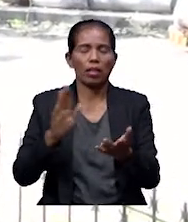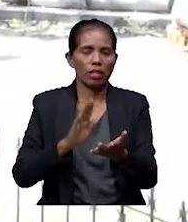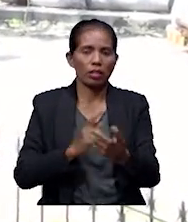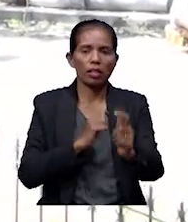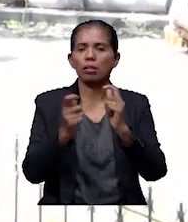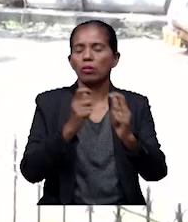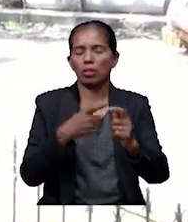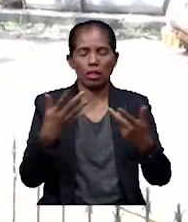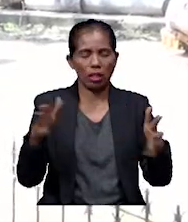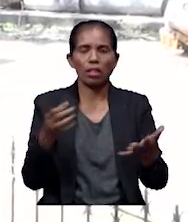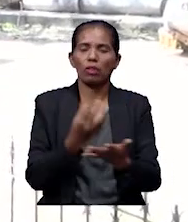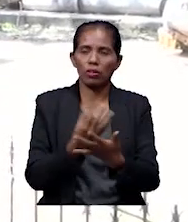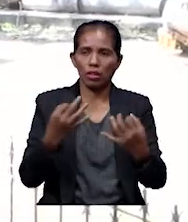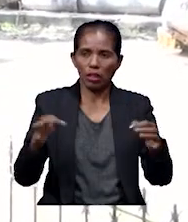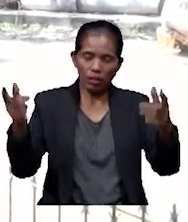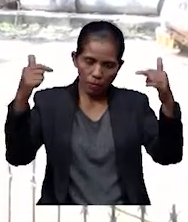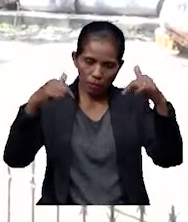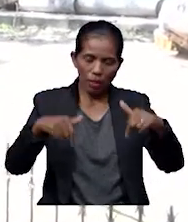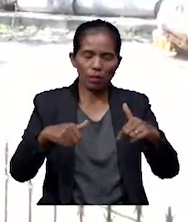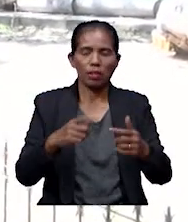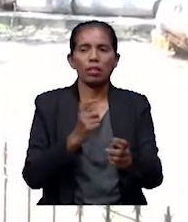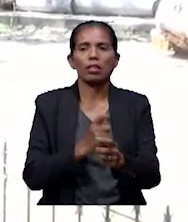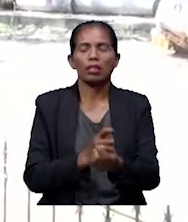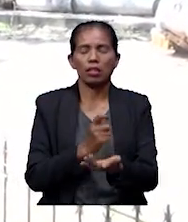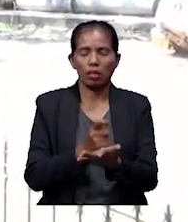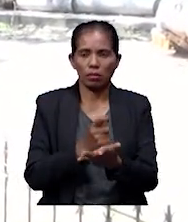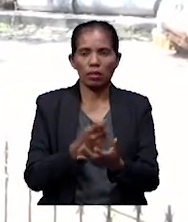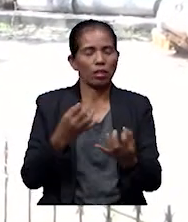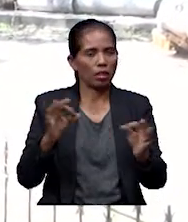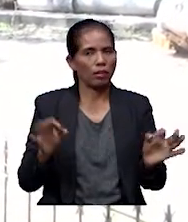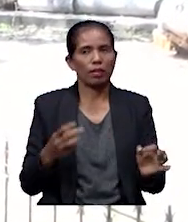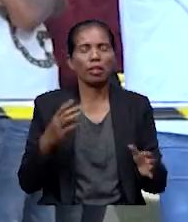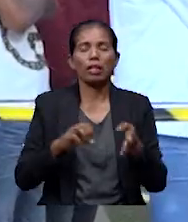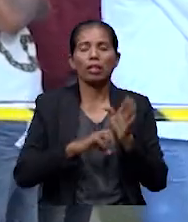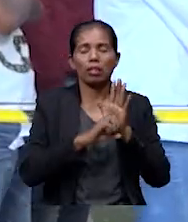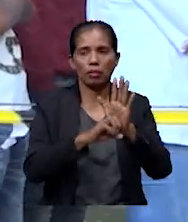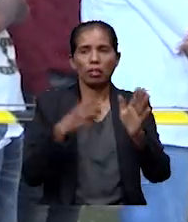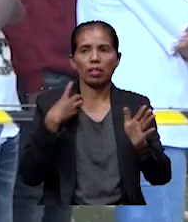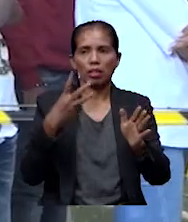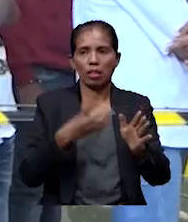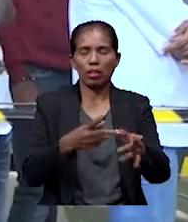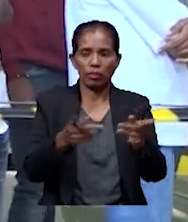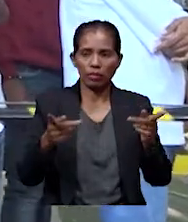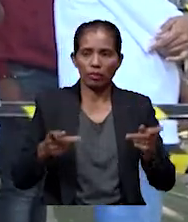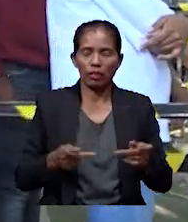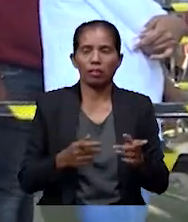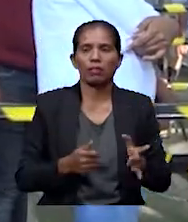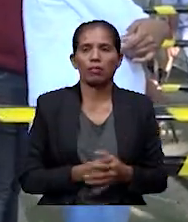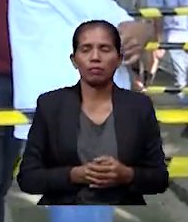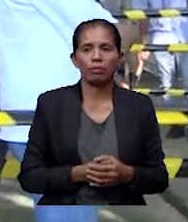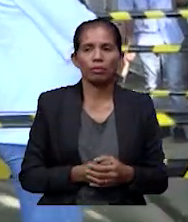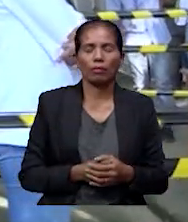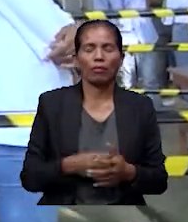depois fila maimos transporte lah ya, ansan itu exemplo tarian san di luar area rural sih saat sampai penlay sign. Amin yang